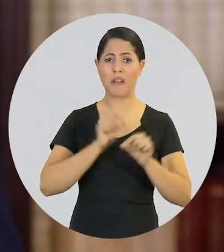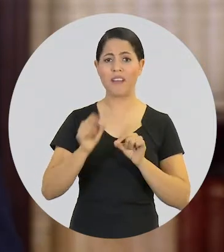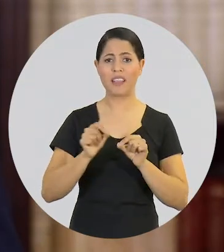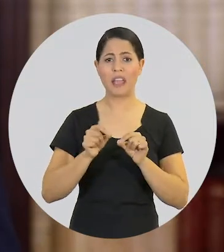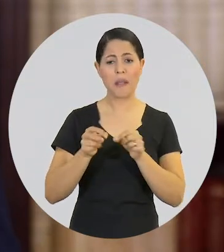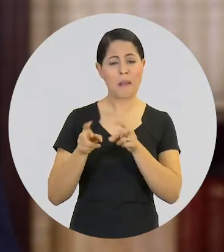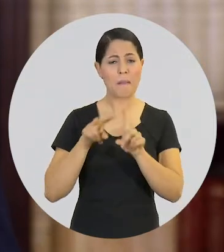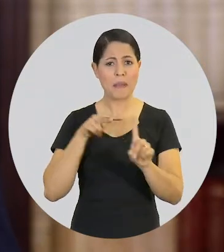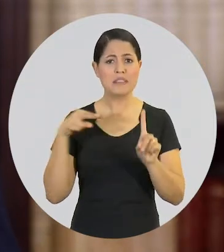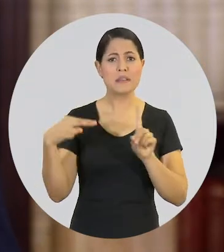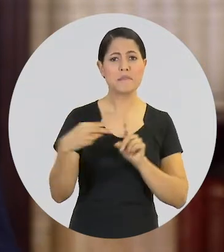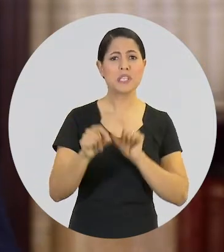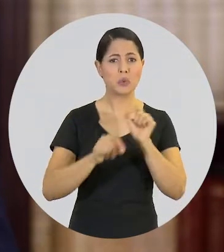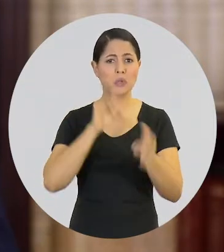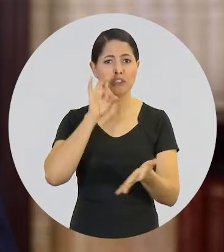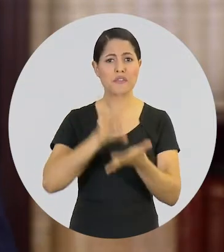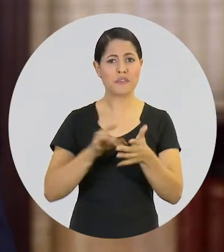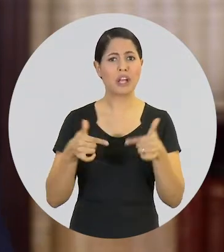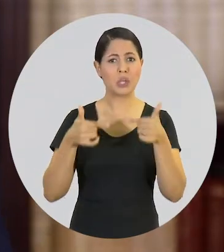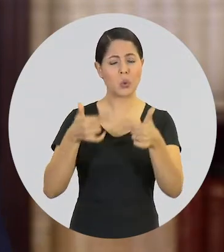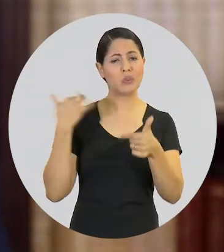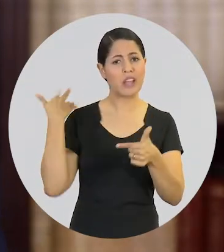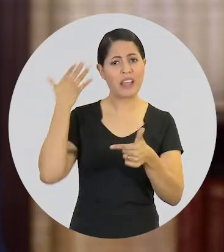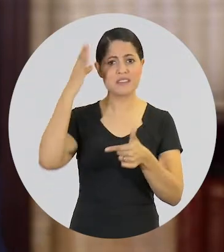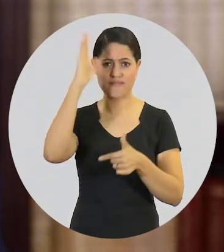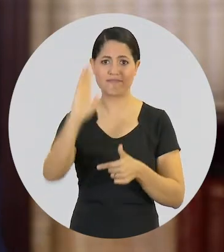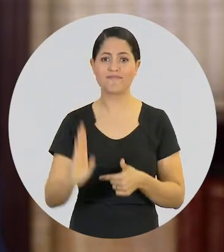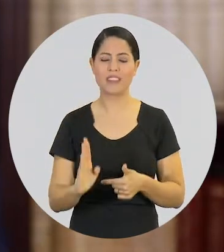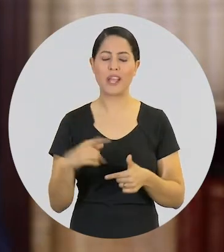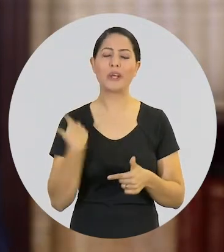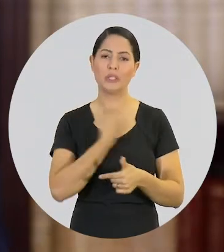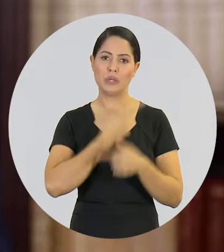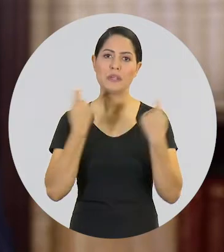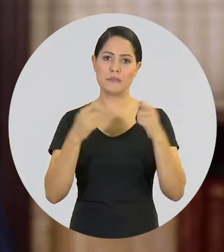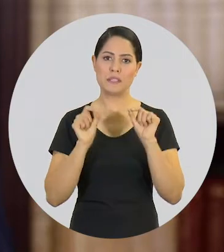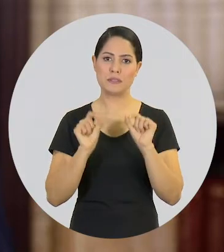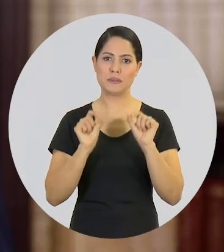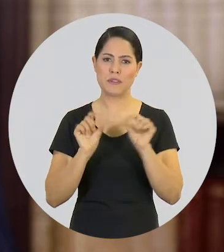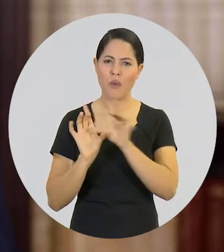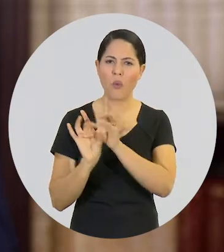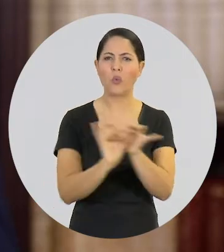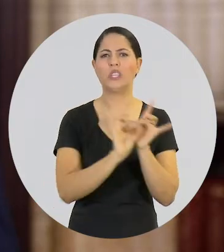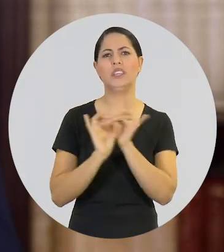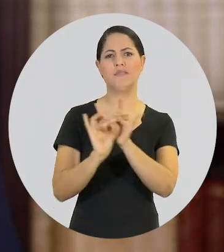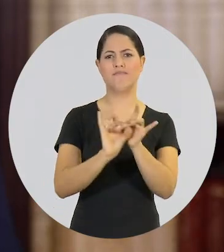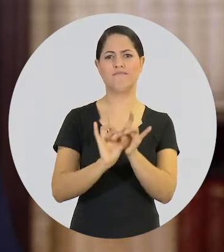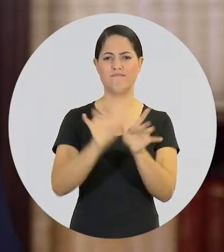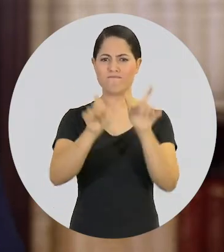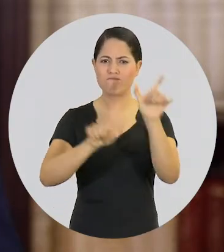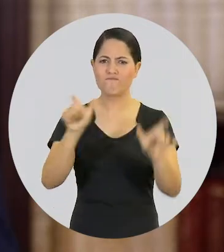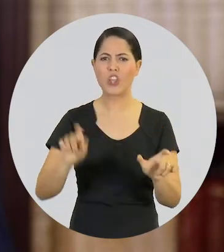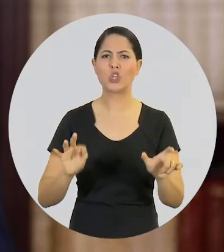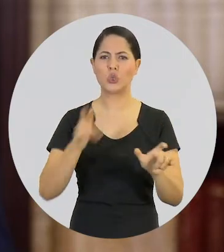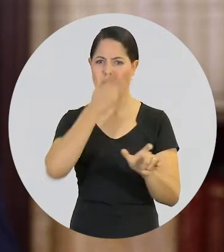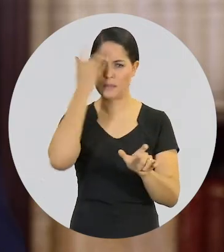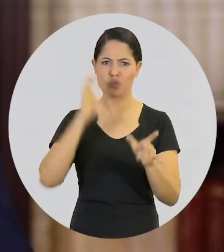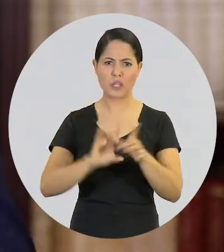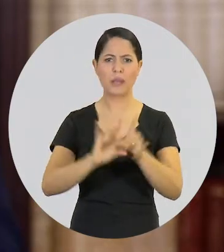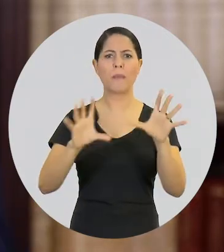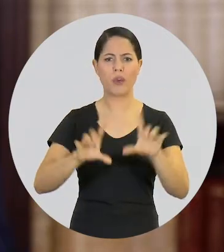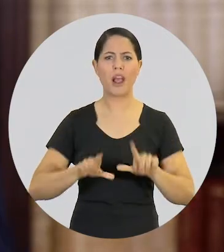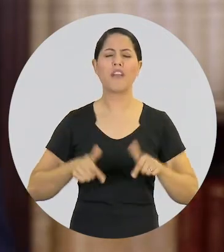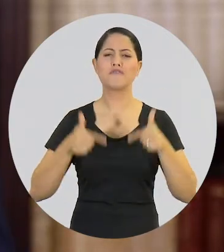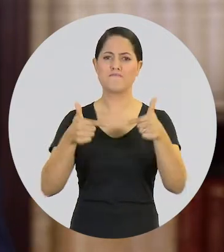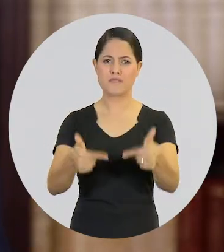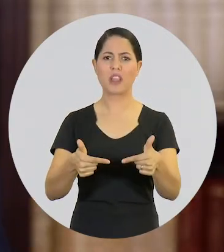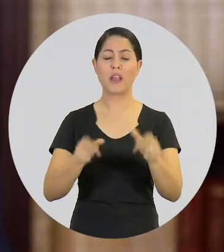que, na realidade, são fruto da observação do que acontece no Brasil. Precisamos nos unir a todos os